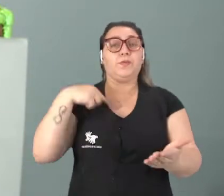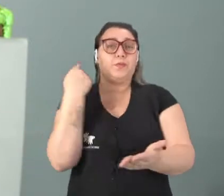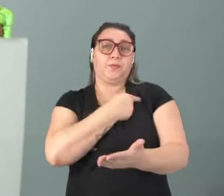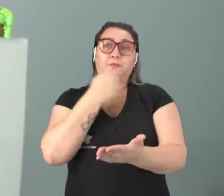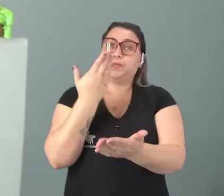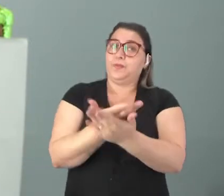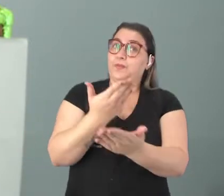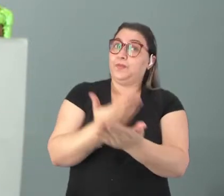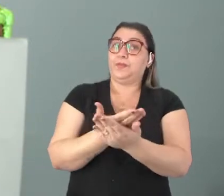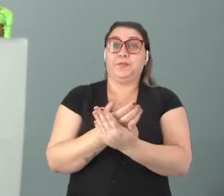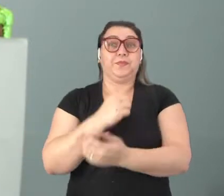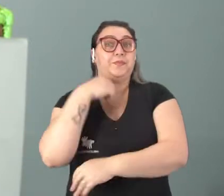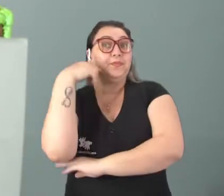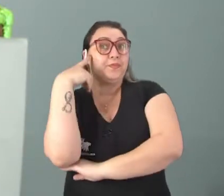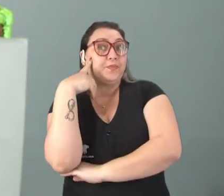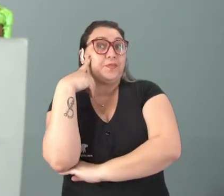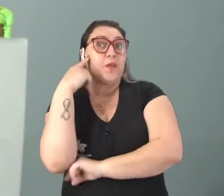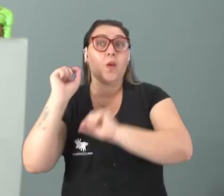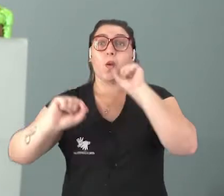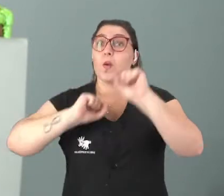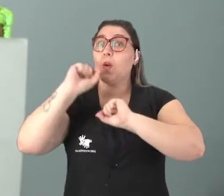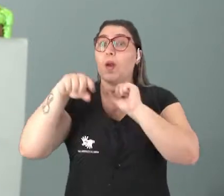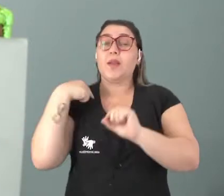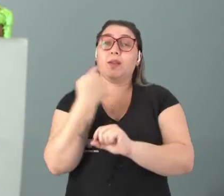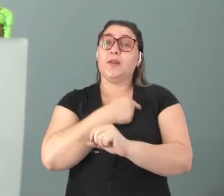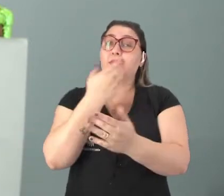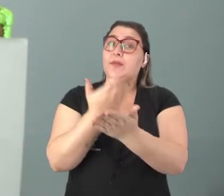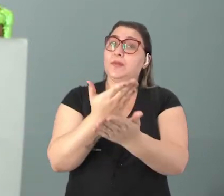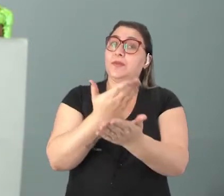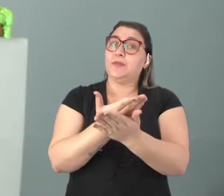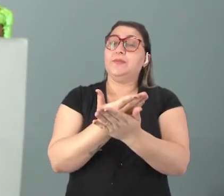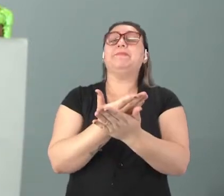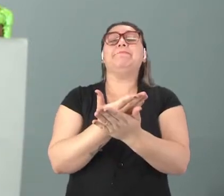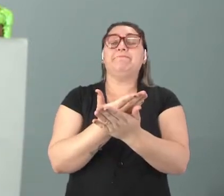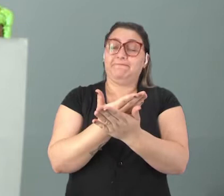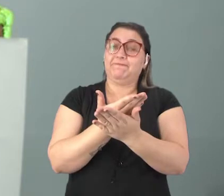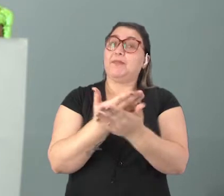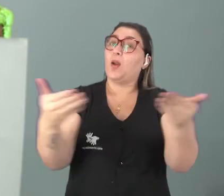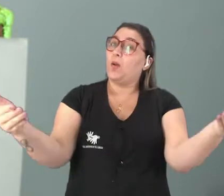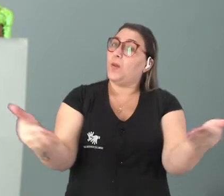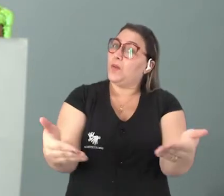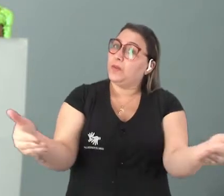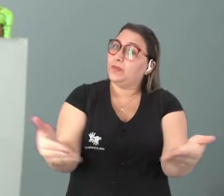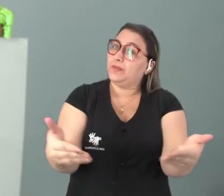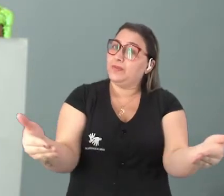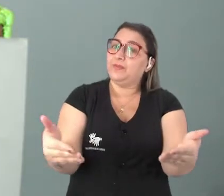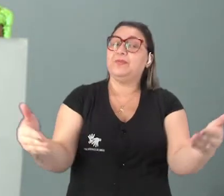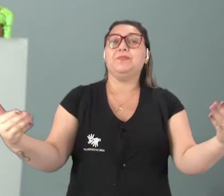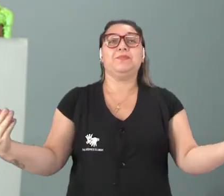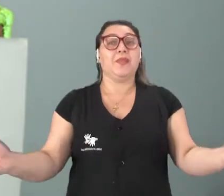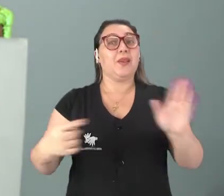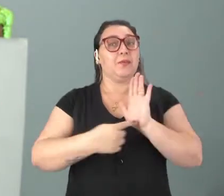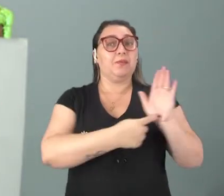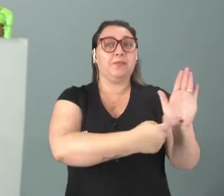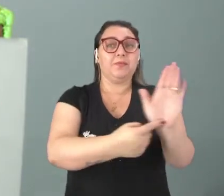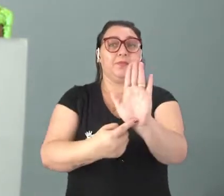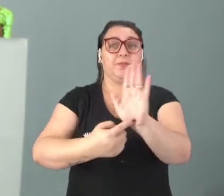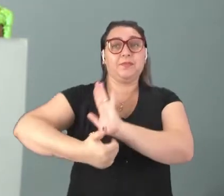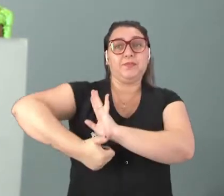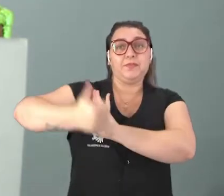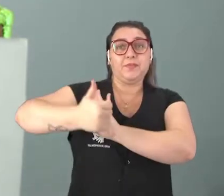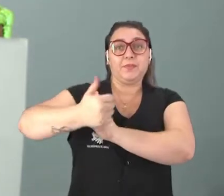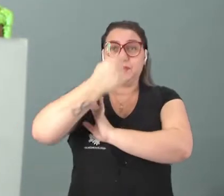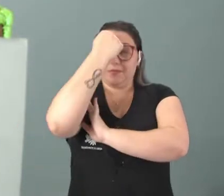estudar... O que será que nós iremos estudar nesta aula? Vou apresentar primeiro